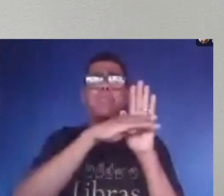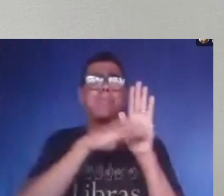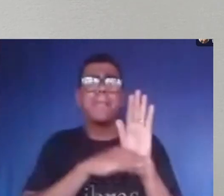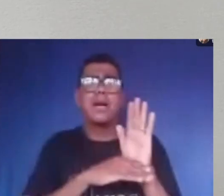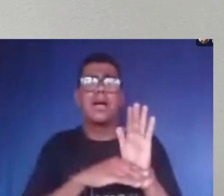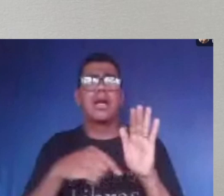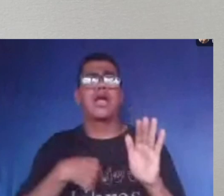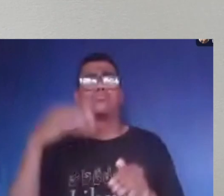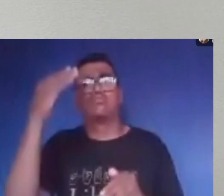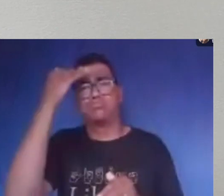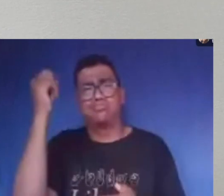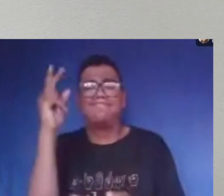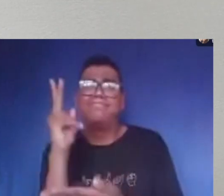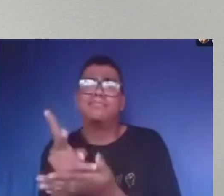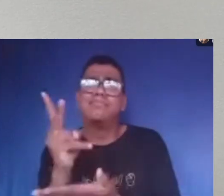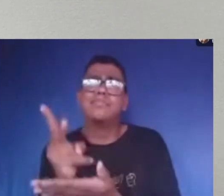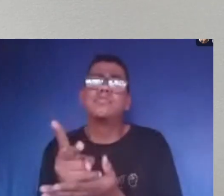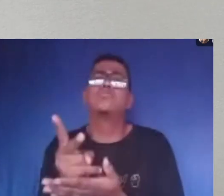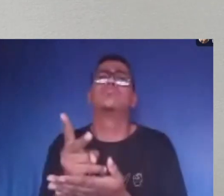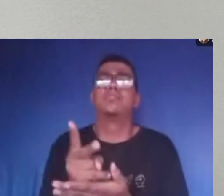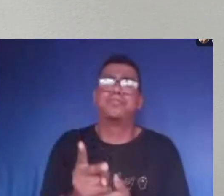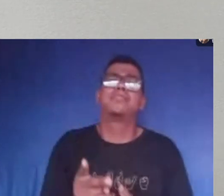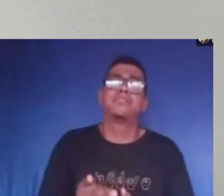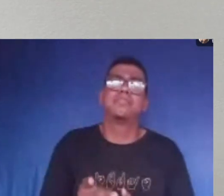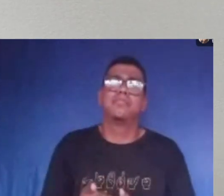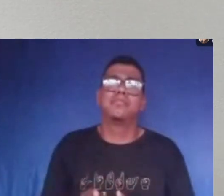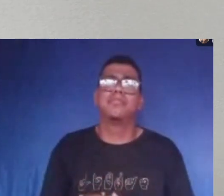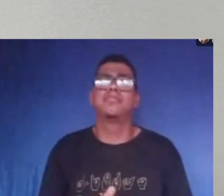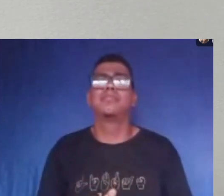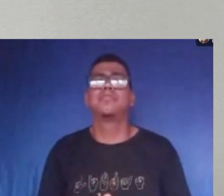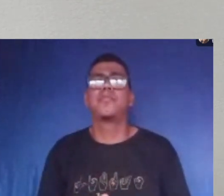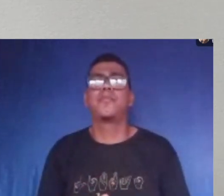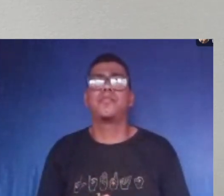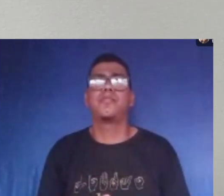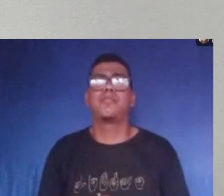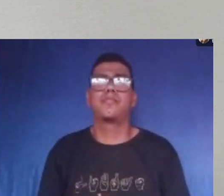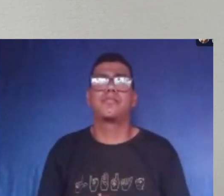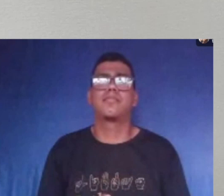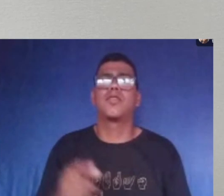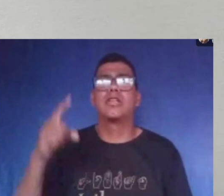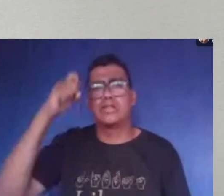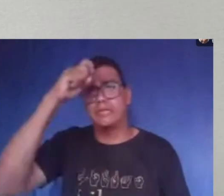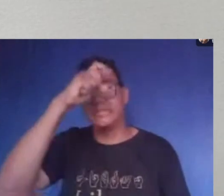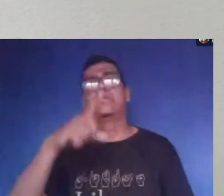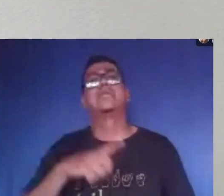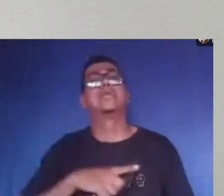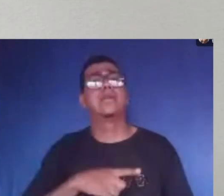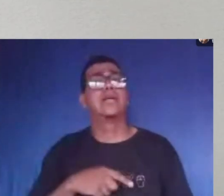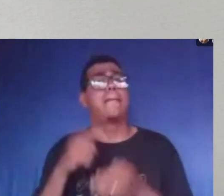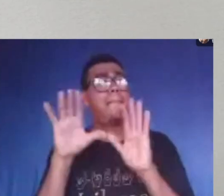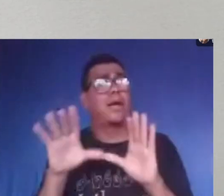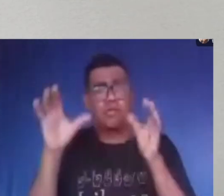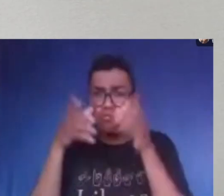pensamentos em Cristo Jesus. Que a palavra de Deus, ela guarde os nossos corações, que ela guarde os nossos pensamentos. Nesses dias eu tenho lido